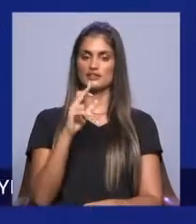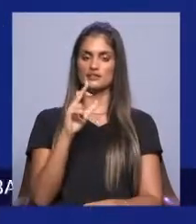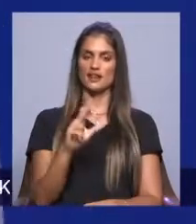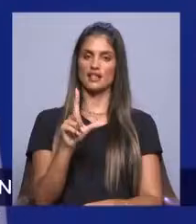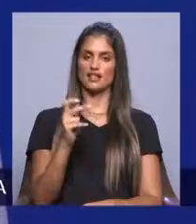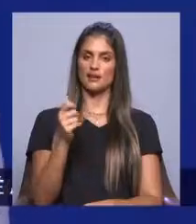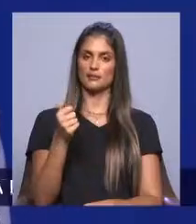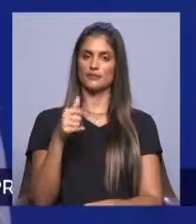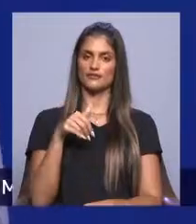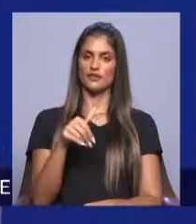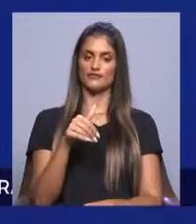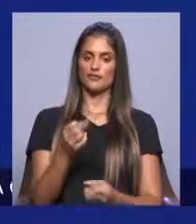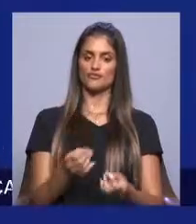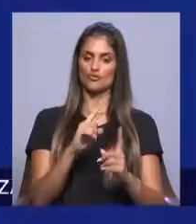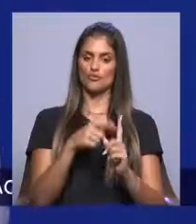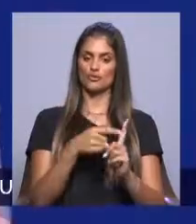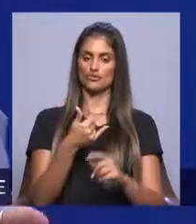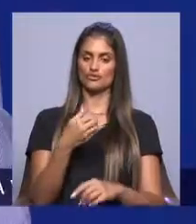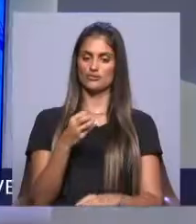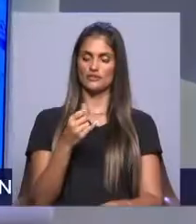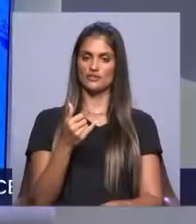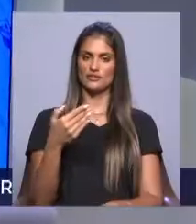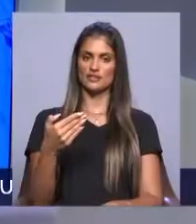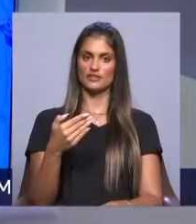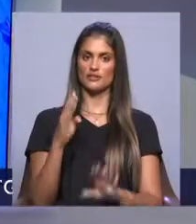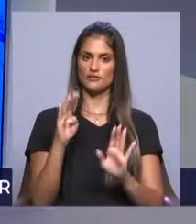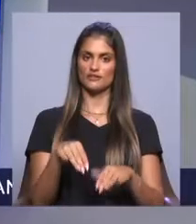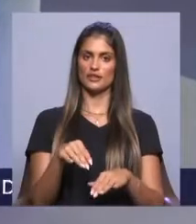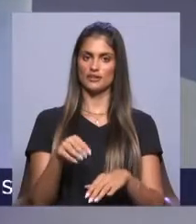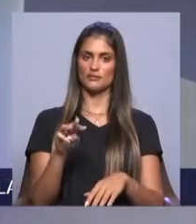será lançada em 2027. Muito bem. Terminamos assim. Miguel, obrigado. Obrigado. Bom dia.